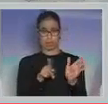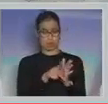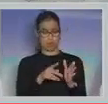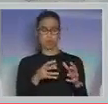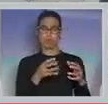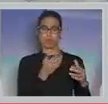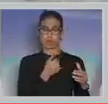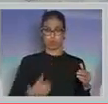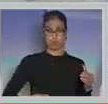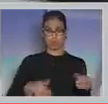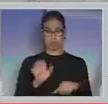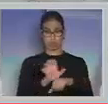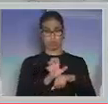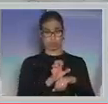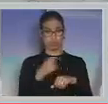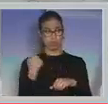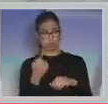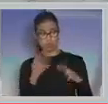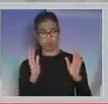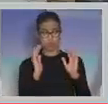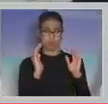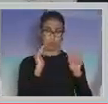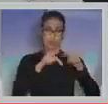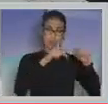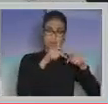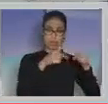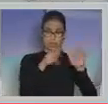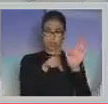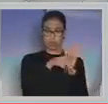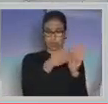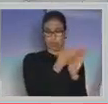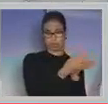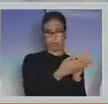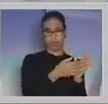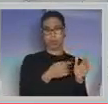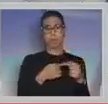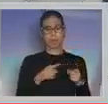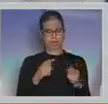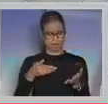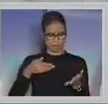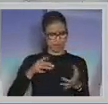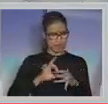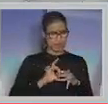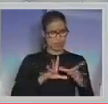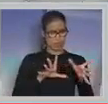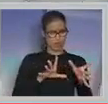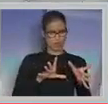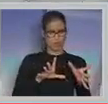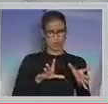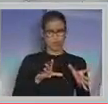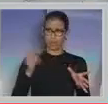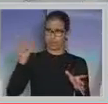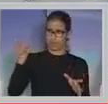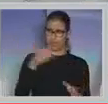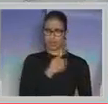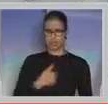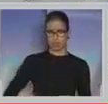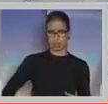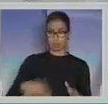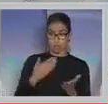estadual a serviço do governo e ela jamais daria autorização para que o governador fosse